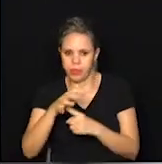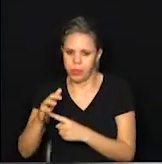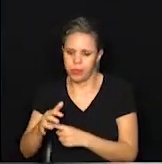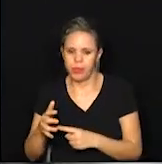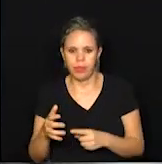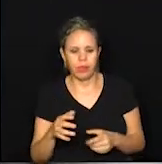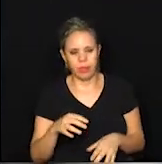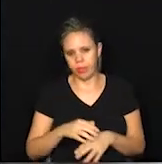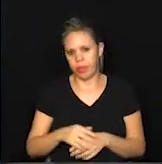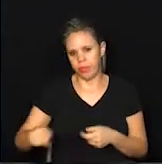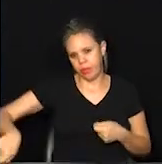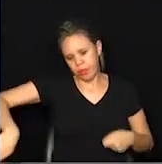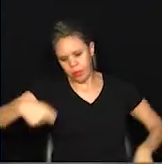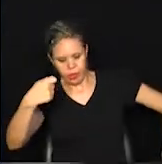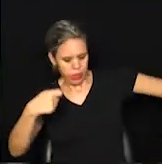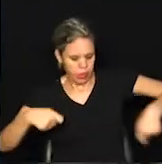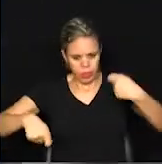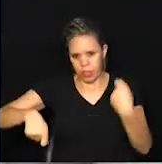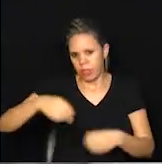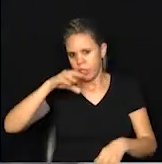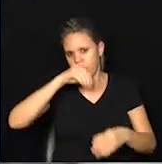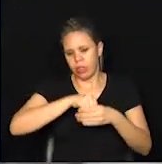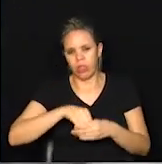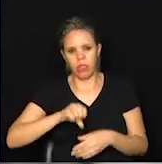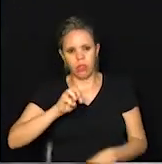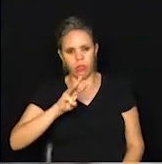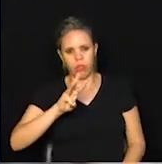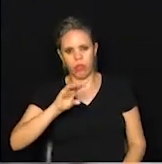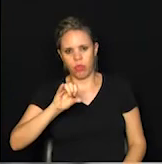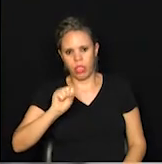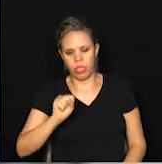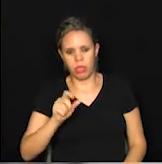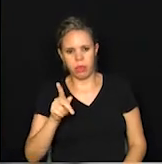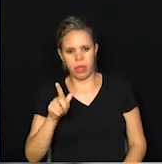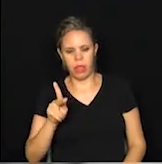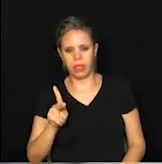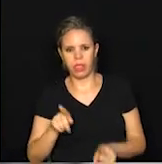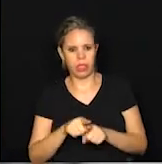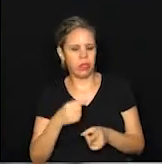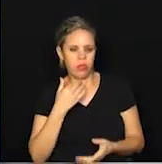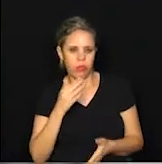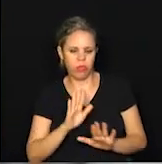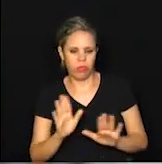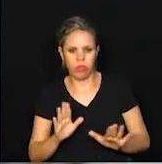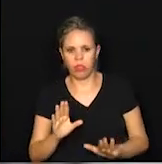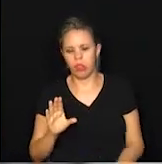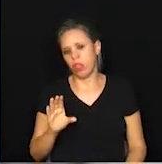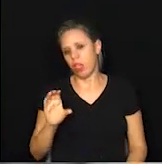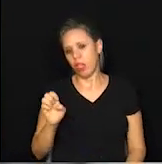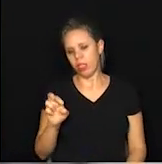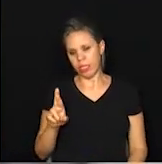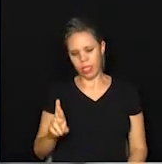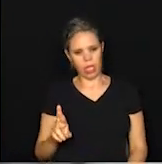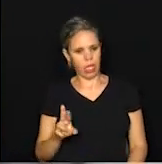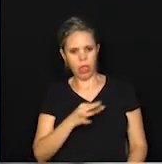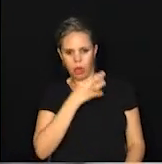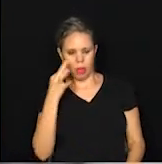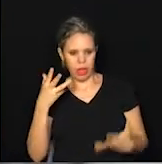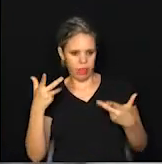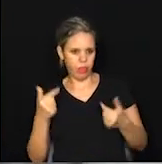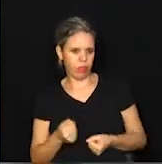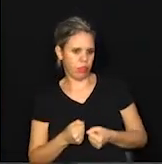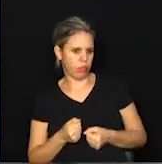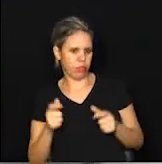usarem, porque as quadras dentro do Swiss Park não eram suficientes, mas o CEAR é um espaço maravilhoso e que